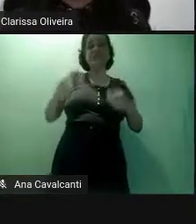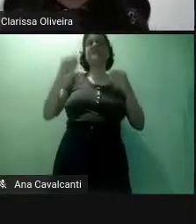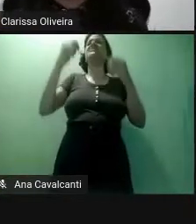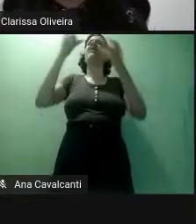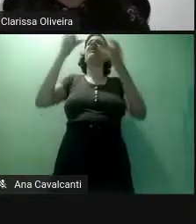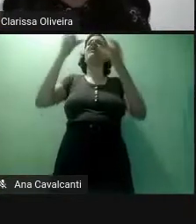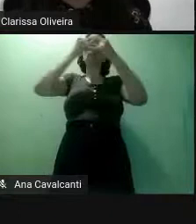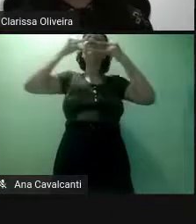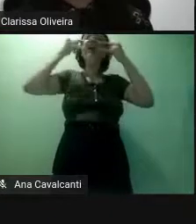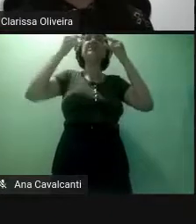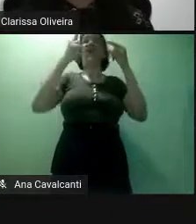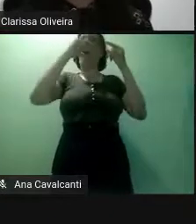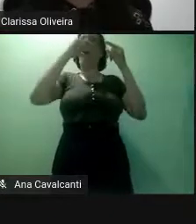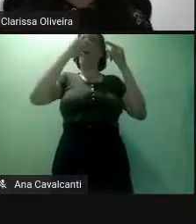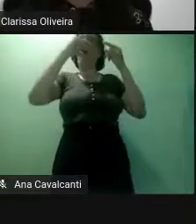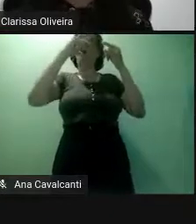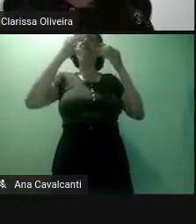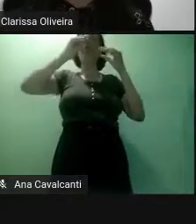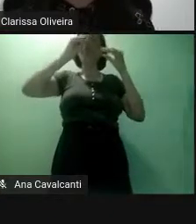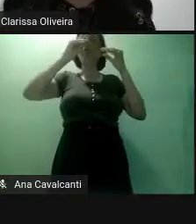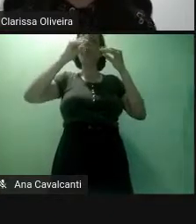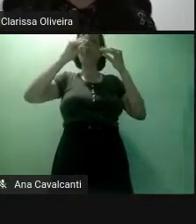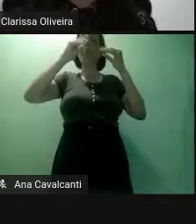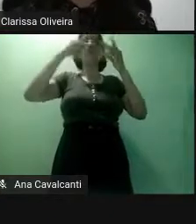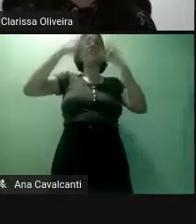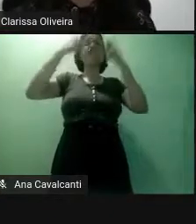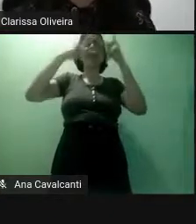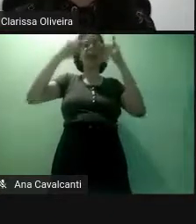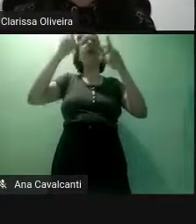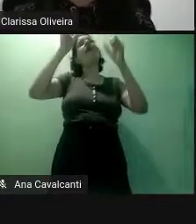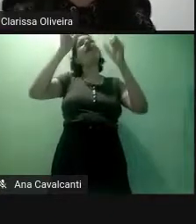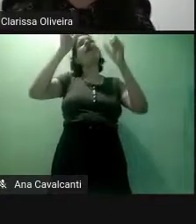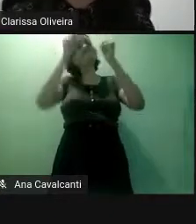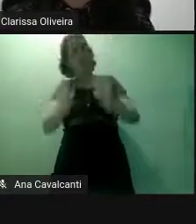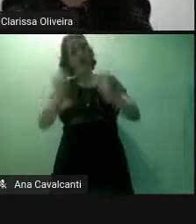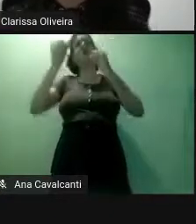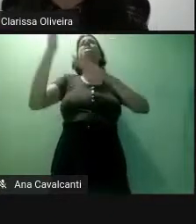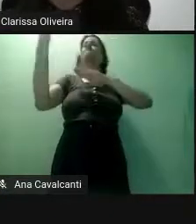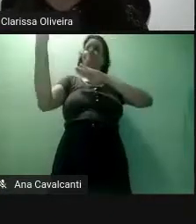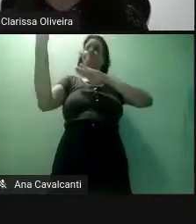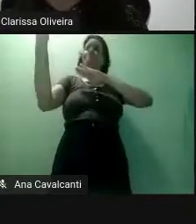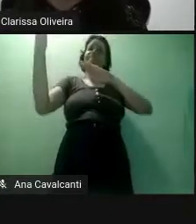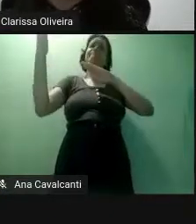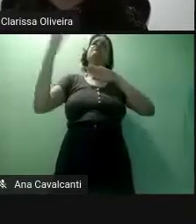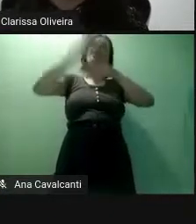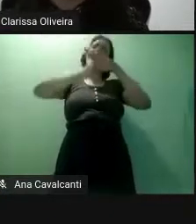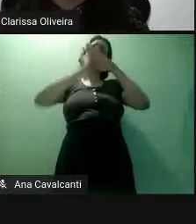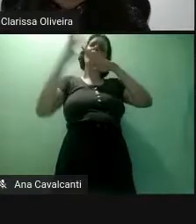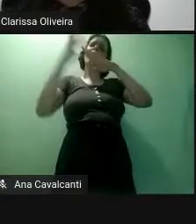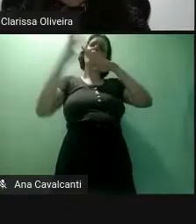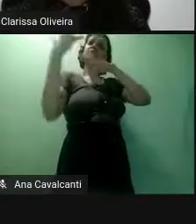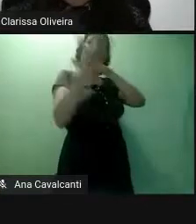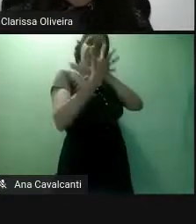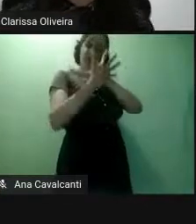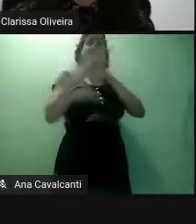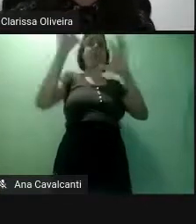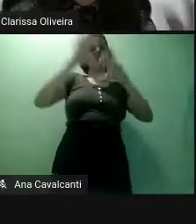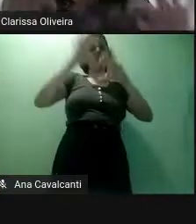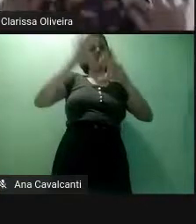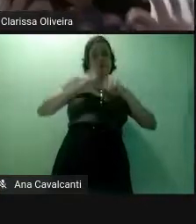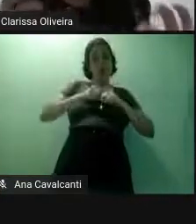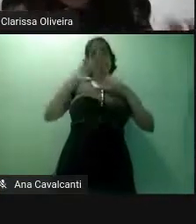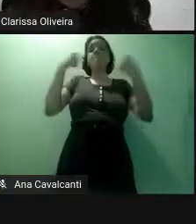a máscara, eu posso sim me contaminar. Por isso que até no máximo 3 horas, eu